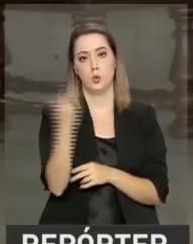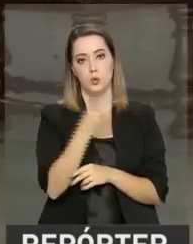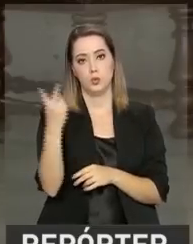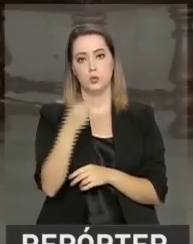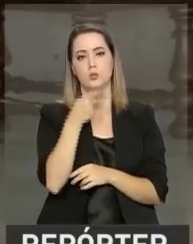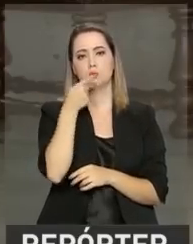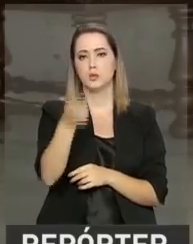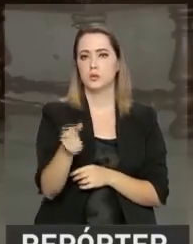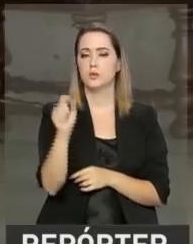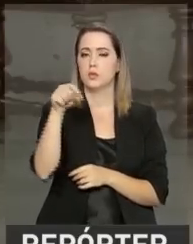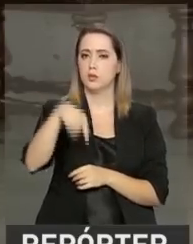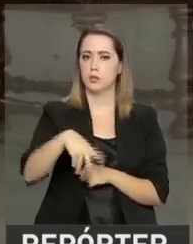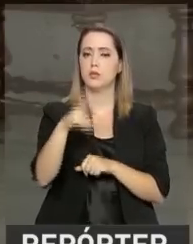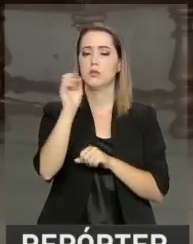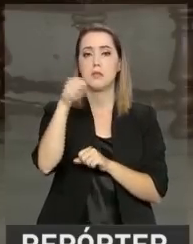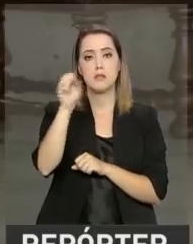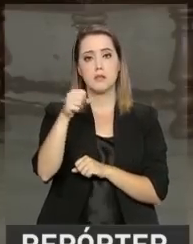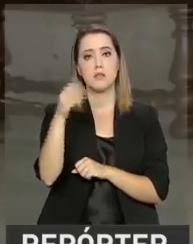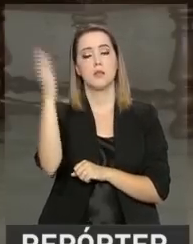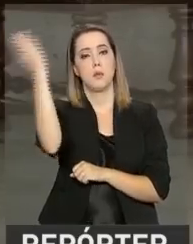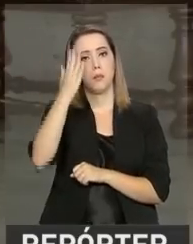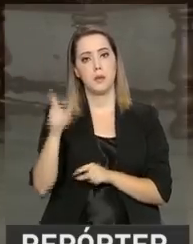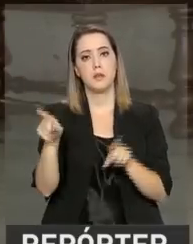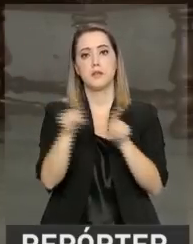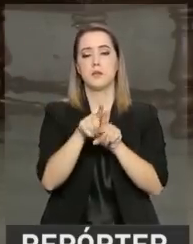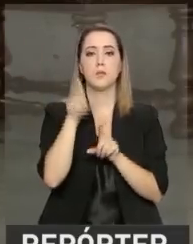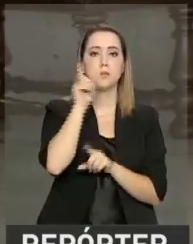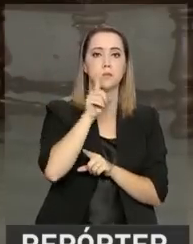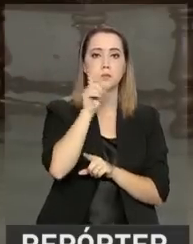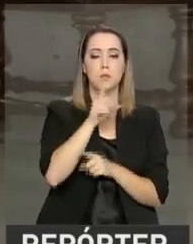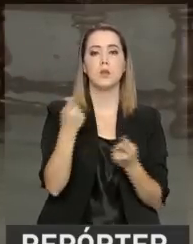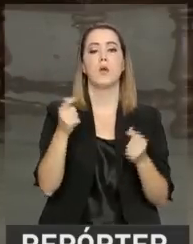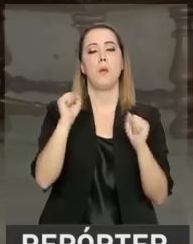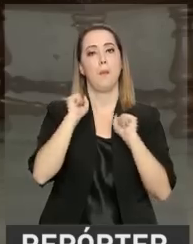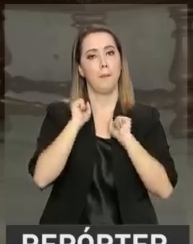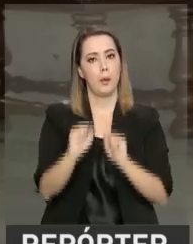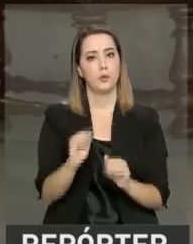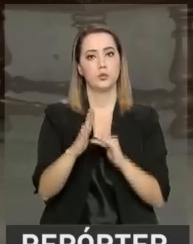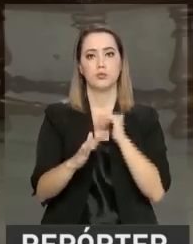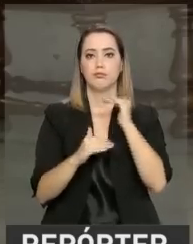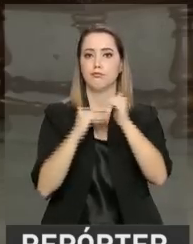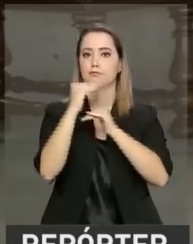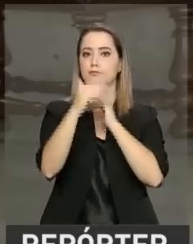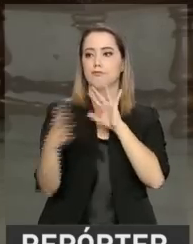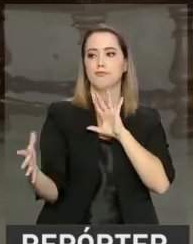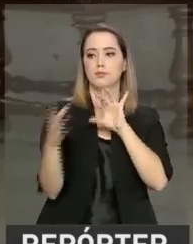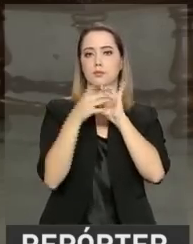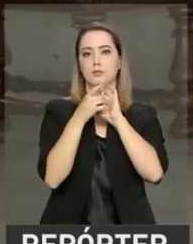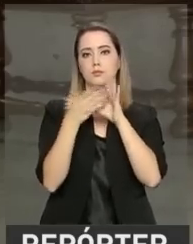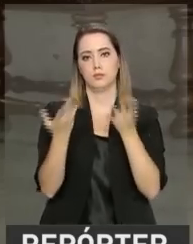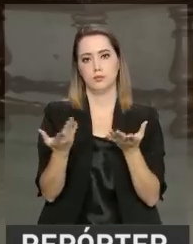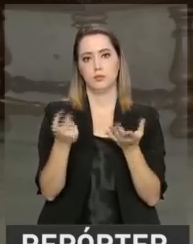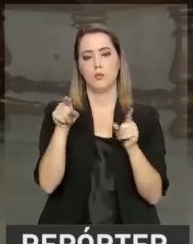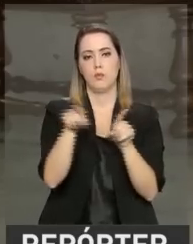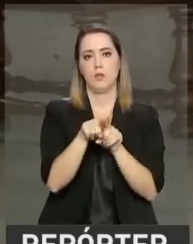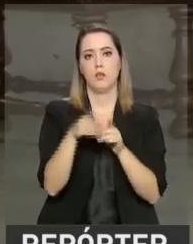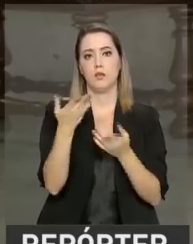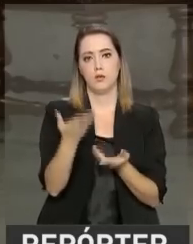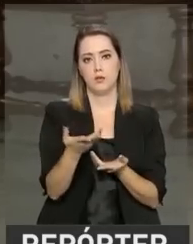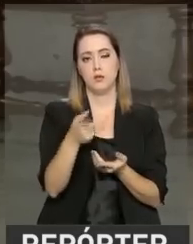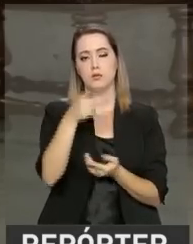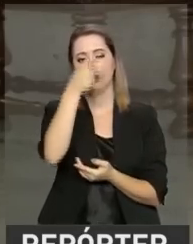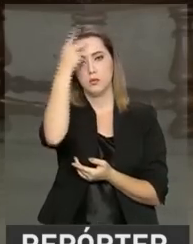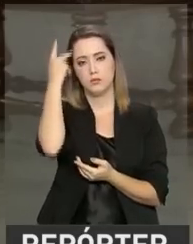que as relações entre Brasil e Estados Unidos estão muito boas, mas podem ficar ainda melhores. Donald Trump apresentou condolências